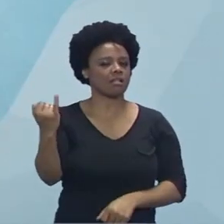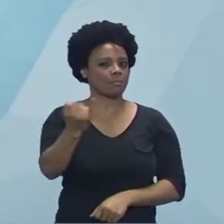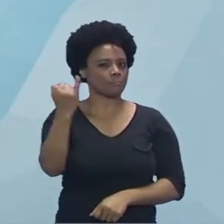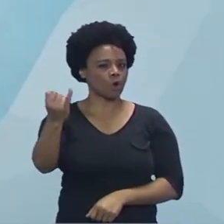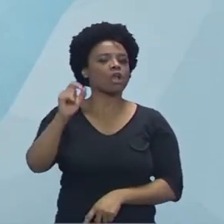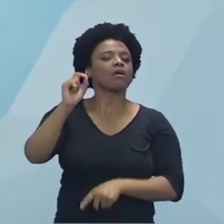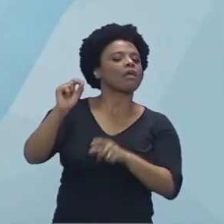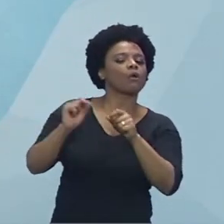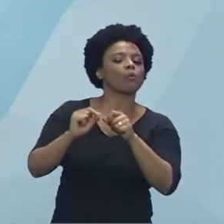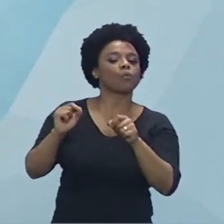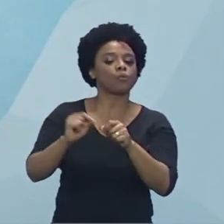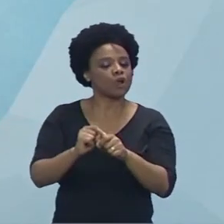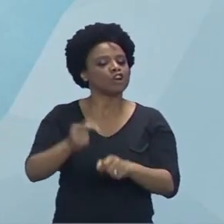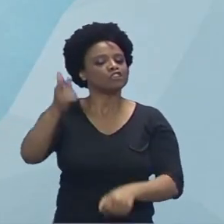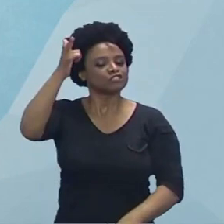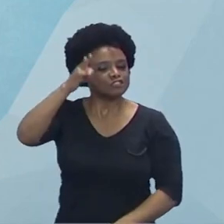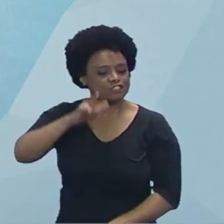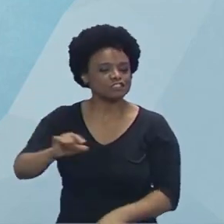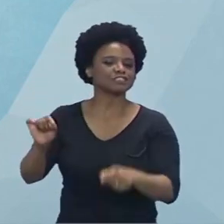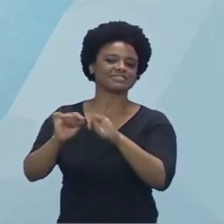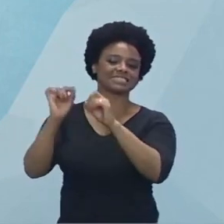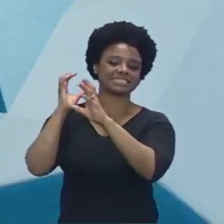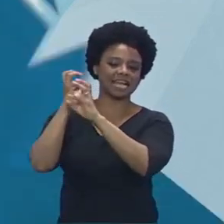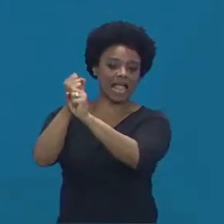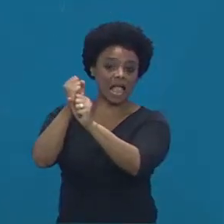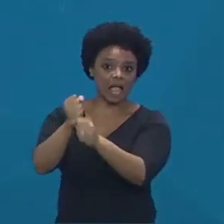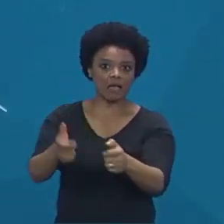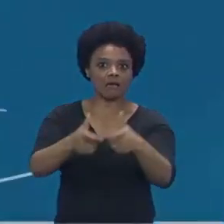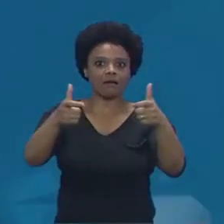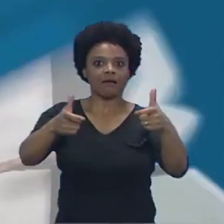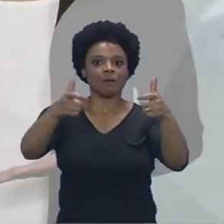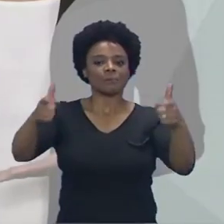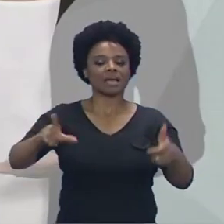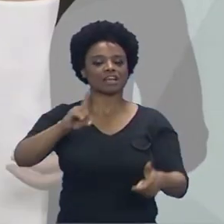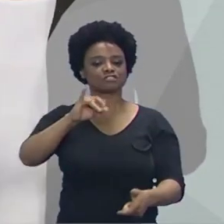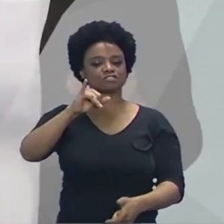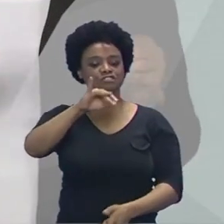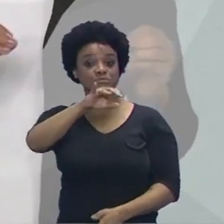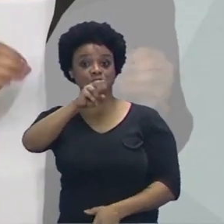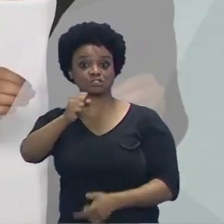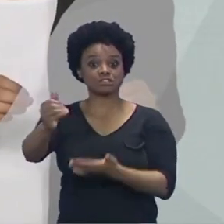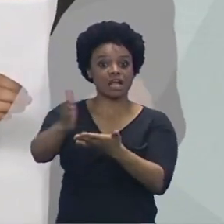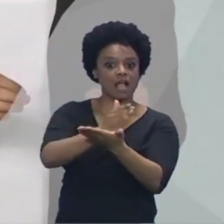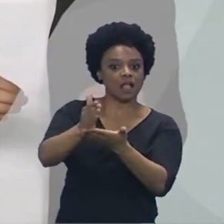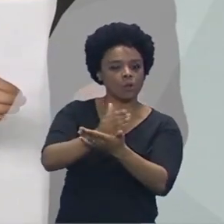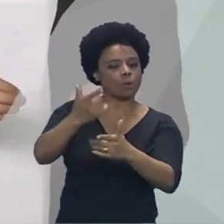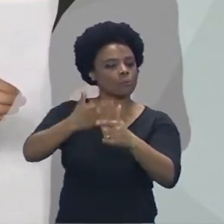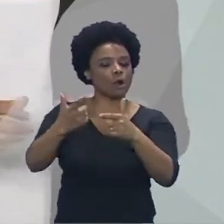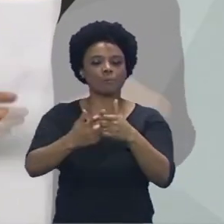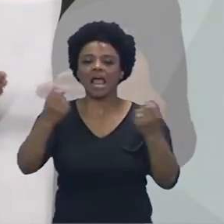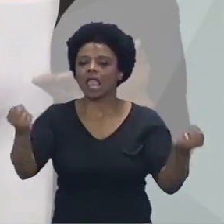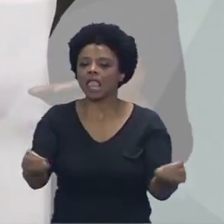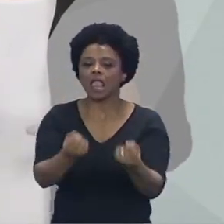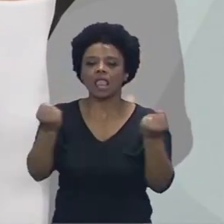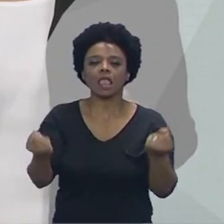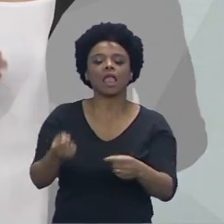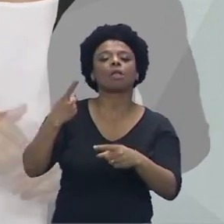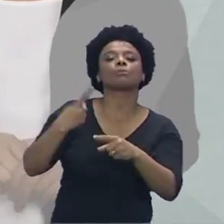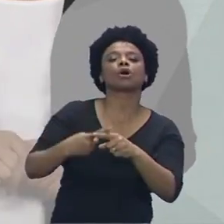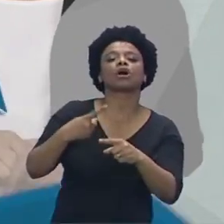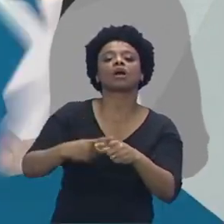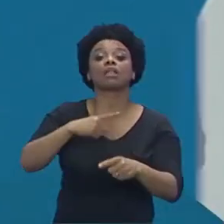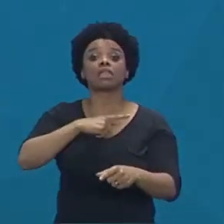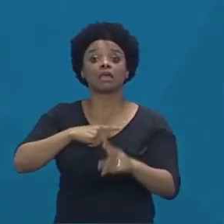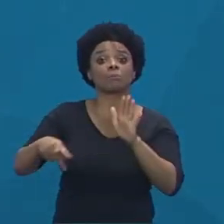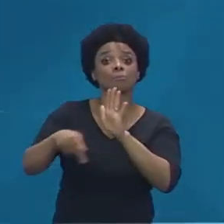imediata seria refazer os cálculos e aumentar as dimensões. Mas em algumas situações, isso não é possível por motivos arquitetônicos,